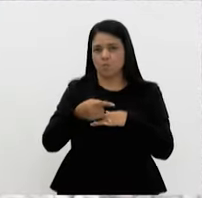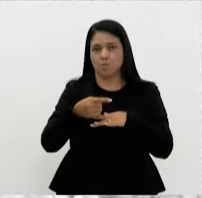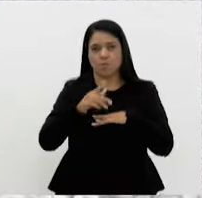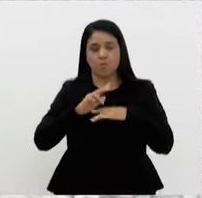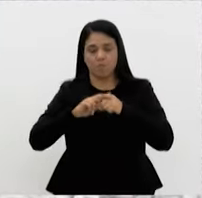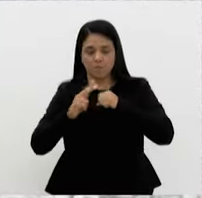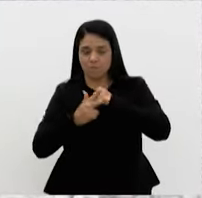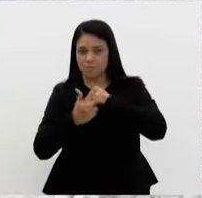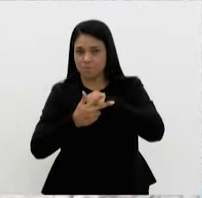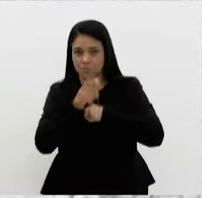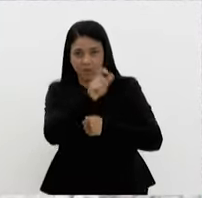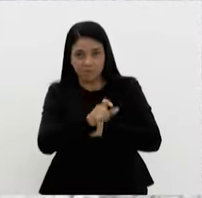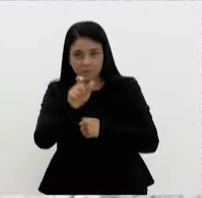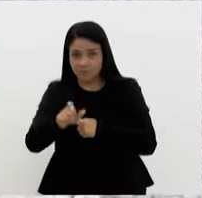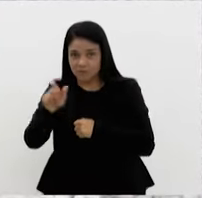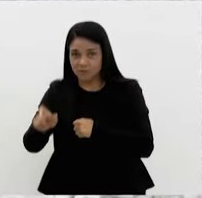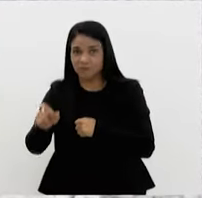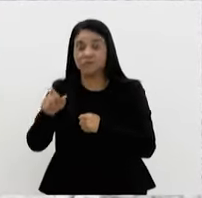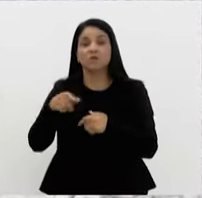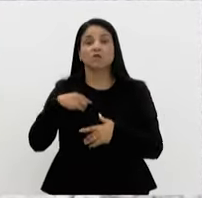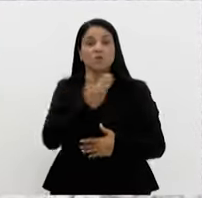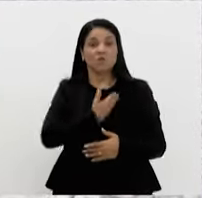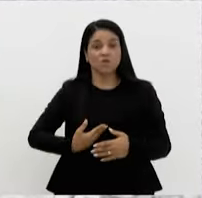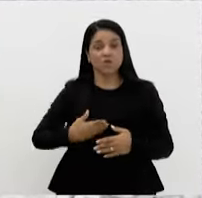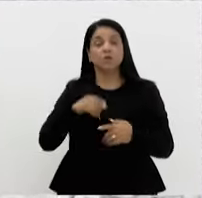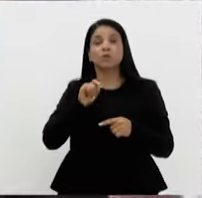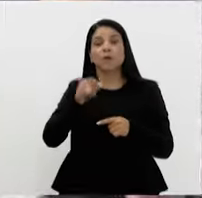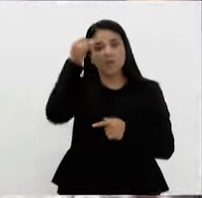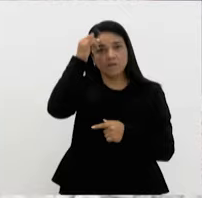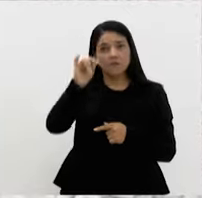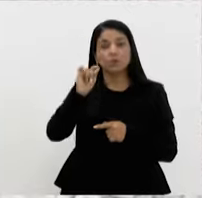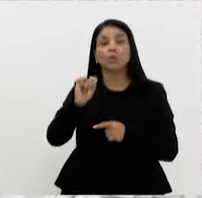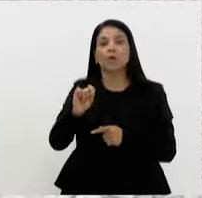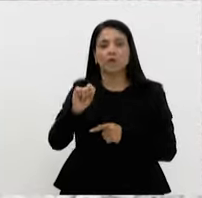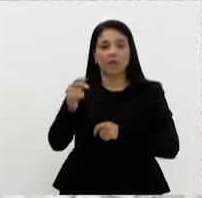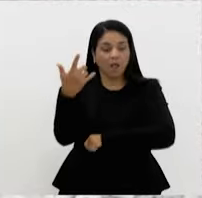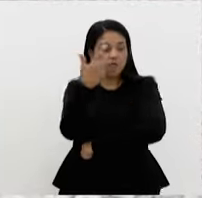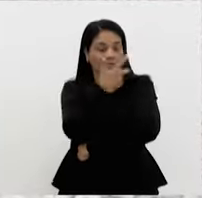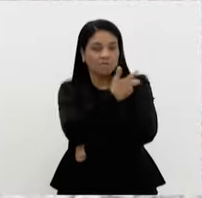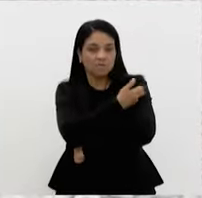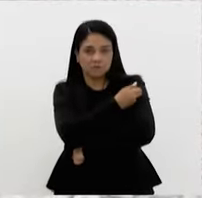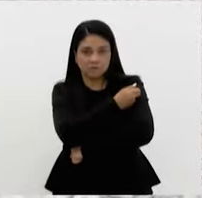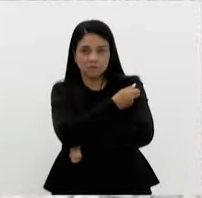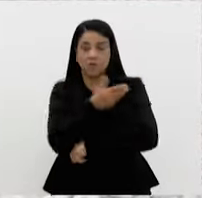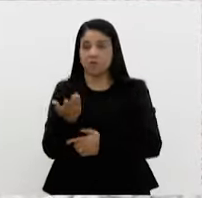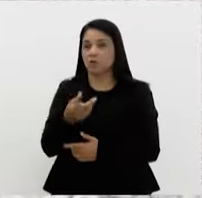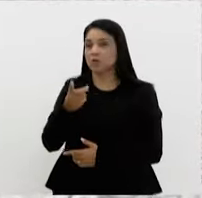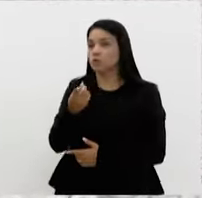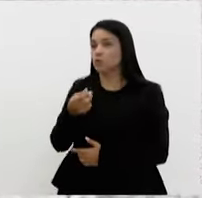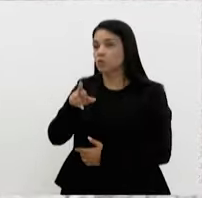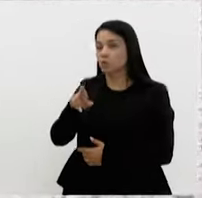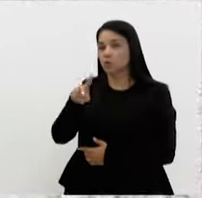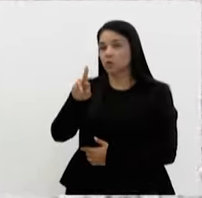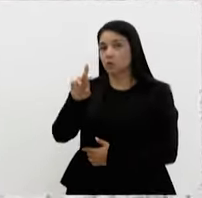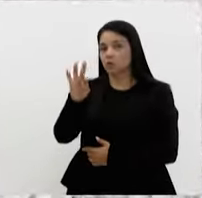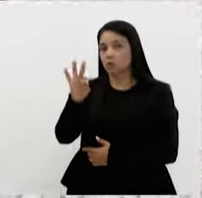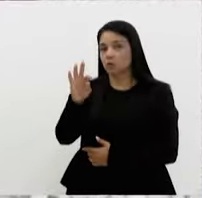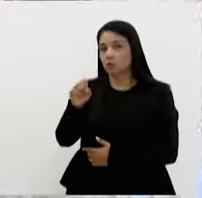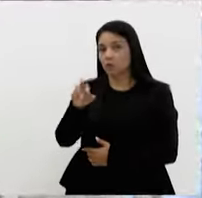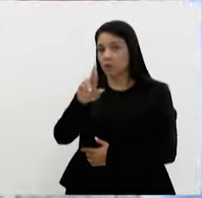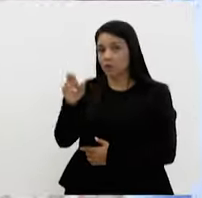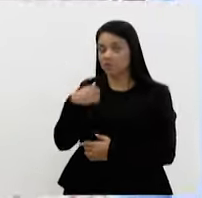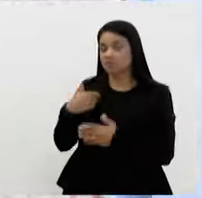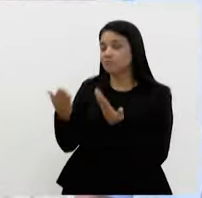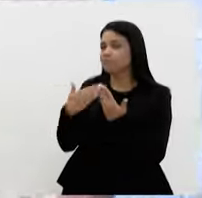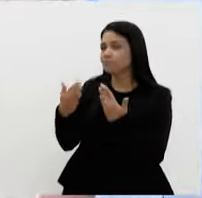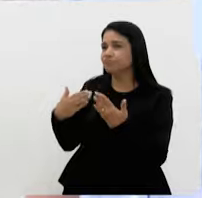tomando algumas medidas. E uma dessas medidas é a campanha de vacinação. Estamos aqui com o doutor Renan Torres, que vai conversar com a gente um pouquinho sobre o assunto.